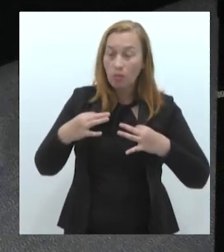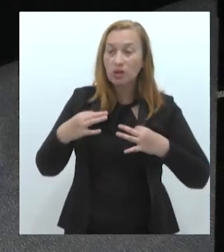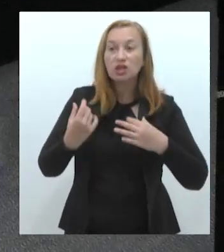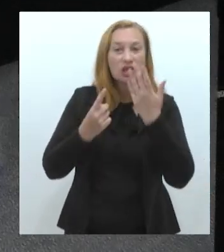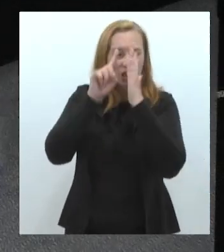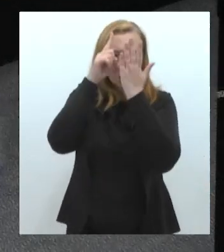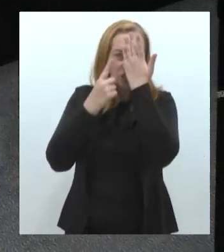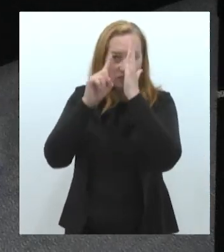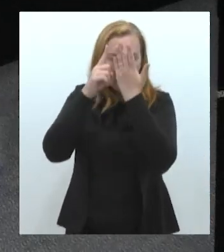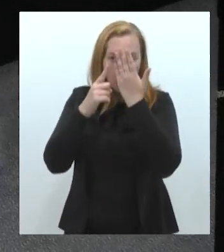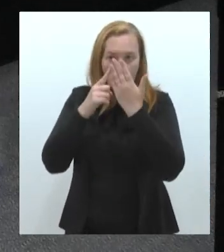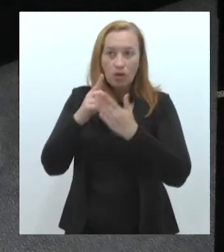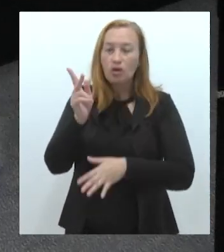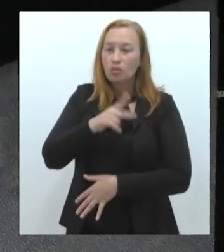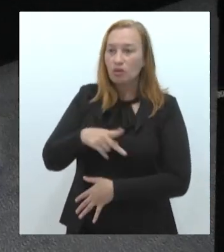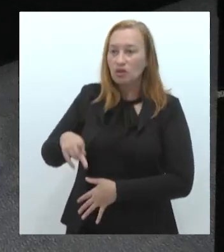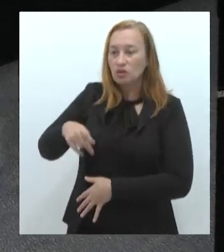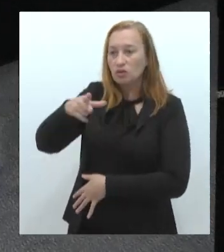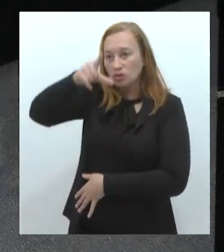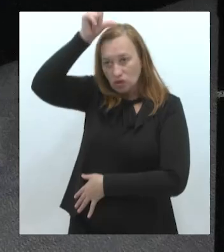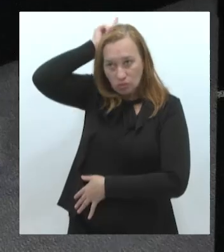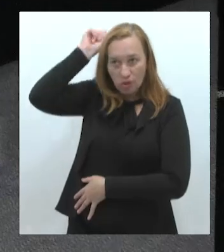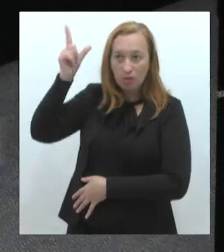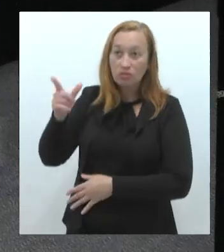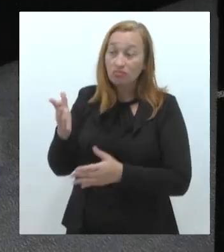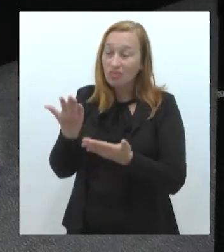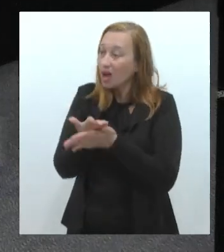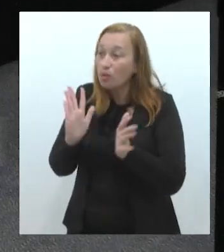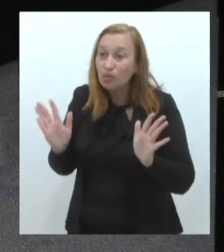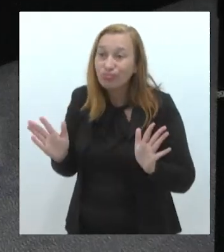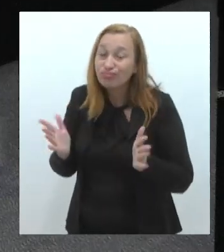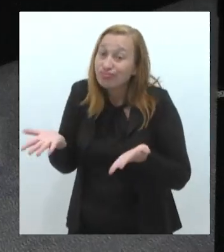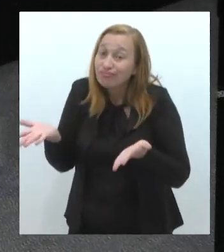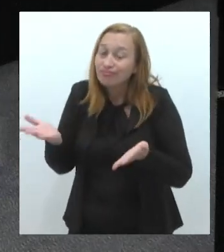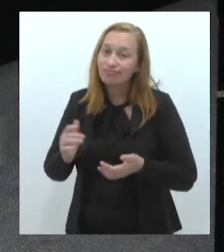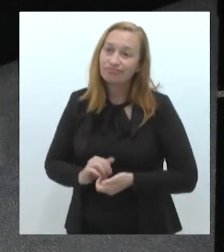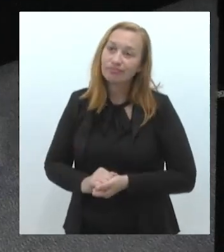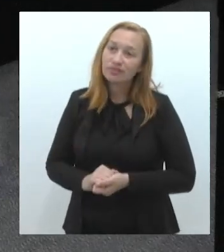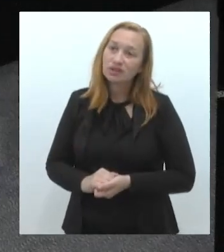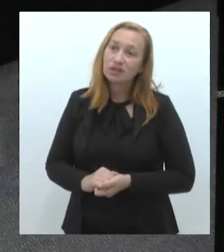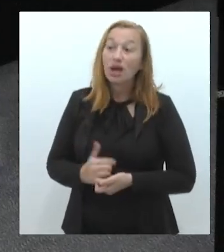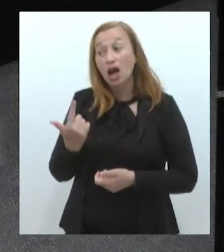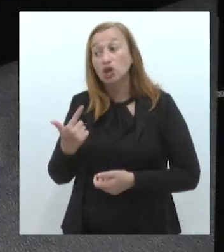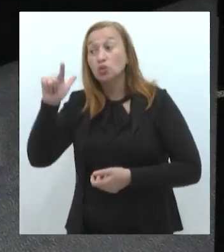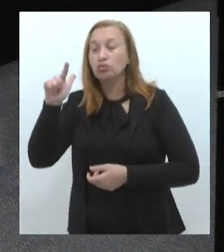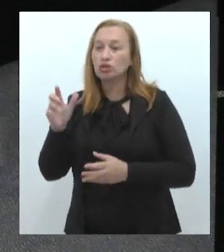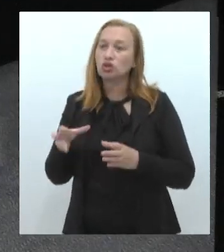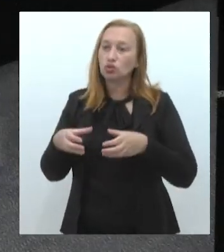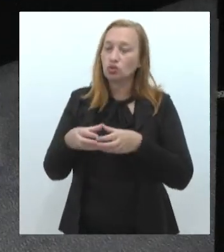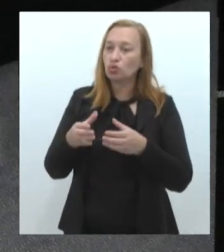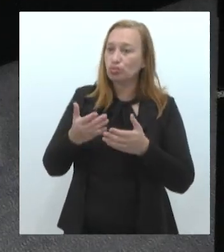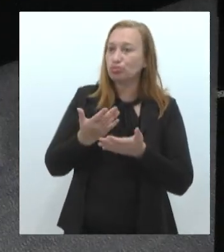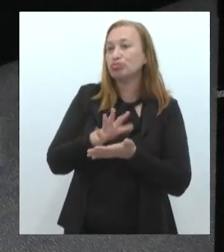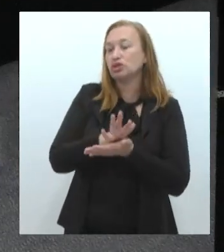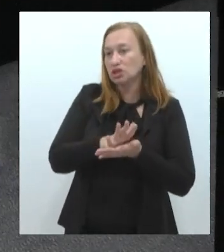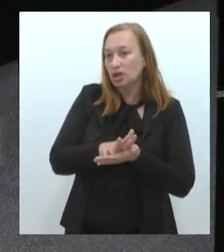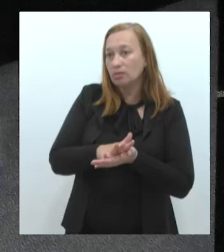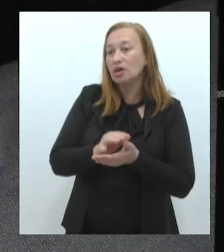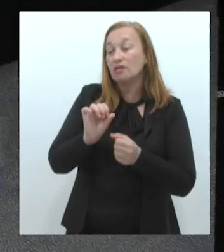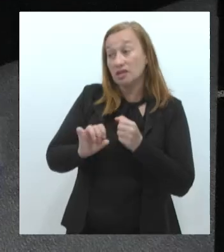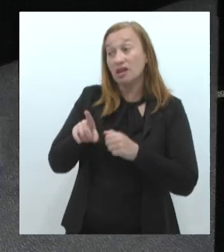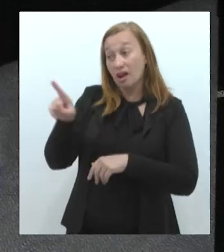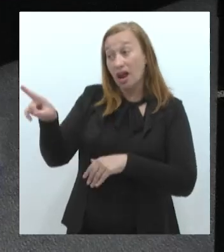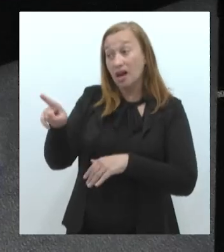professor e querido deputado Luiz Paulo Corrêa da Rocha, foi embora. As outras escolas que fizeram lá também